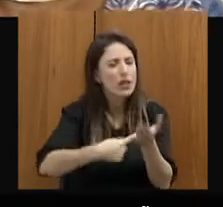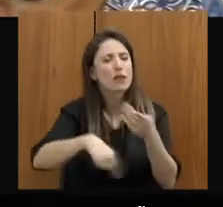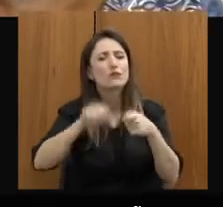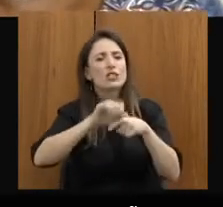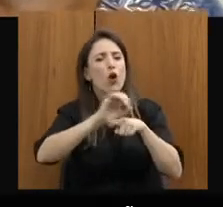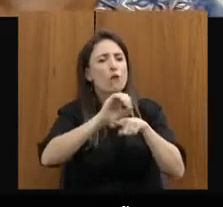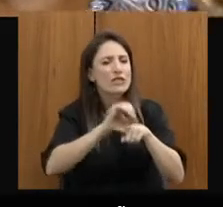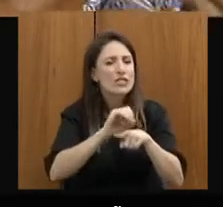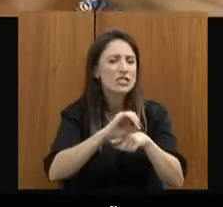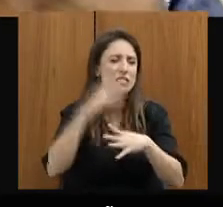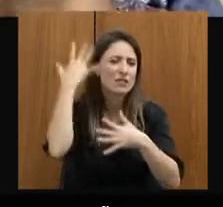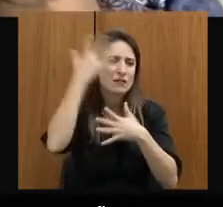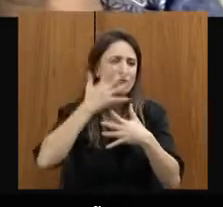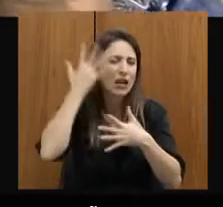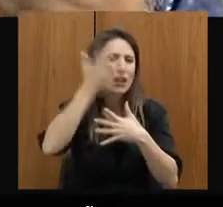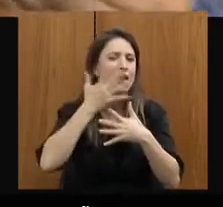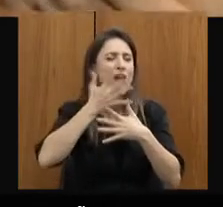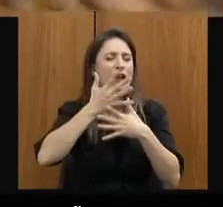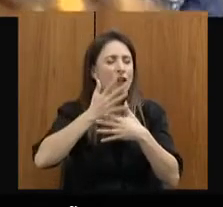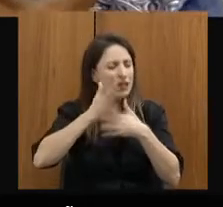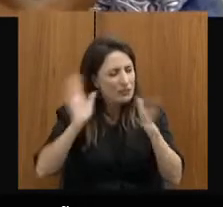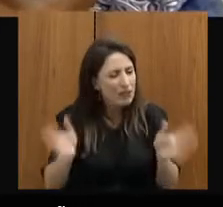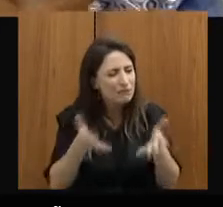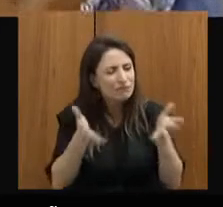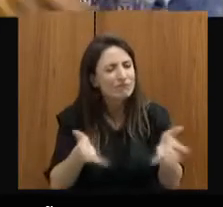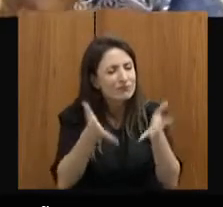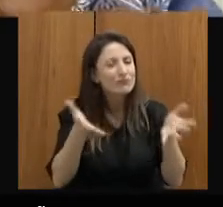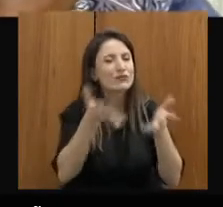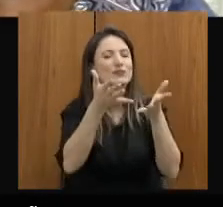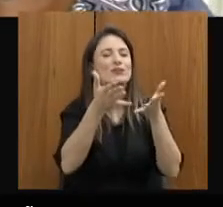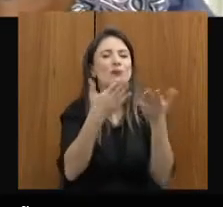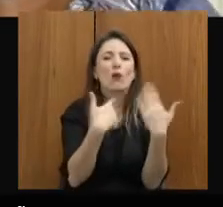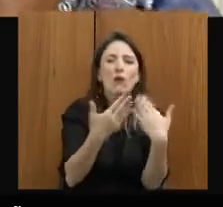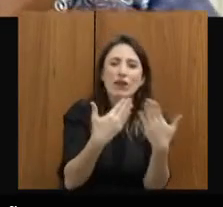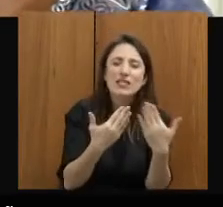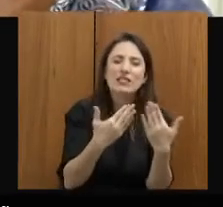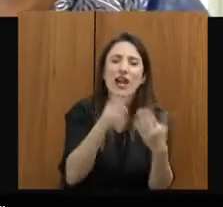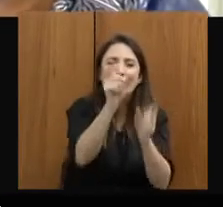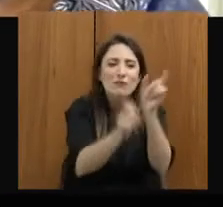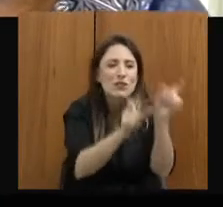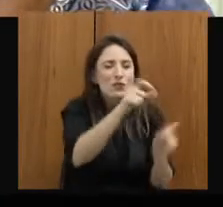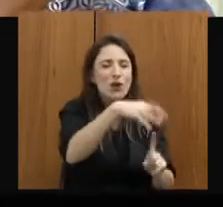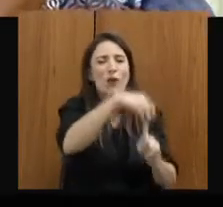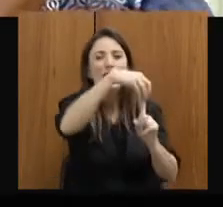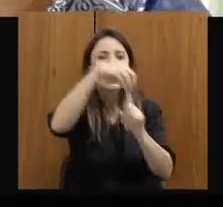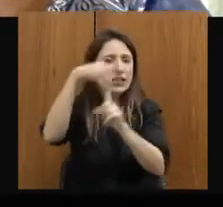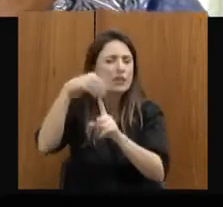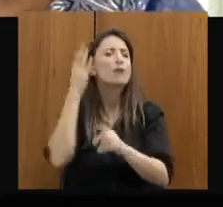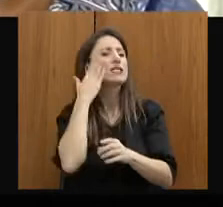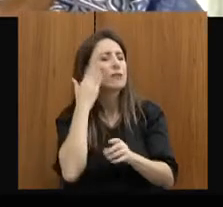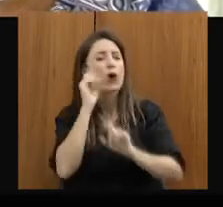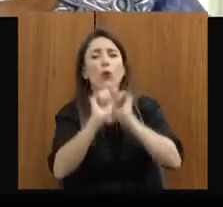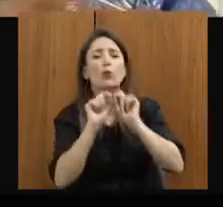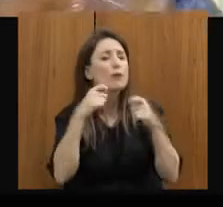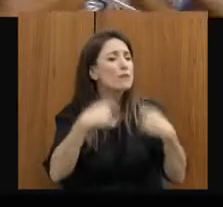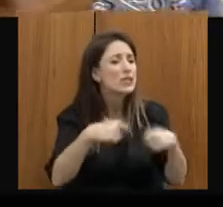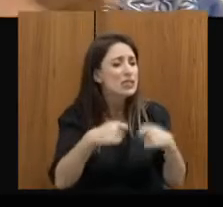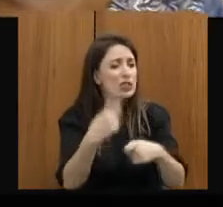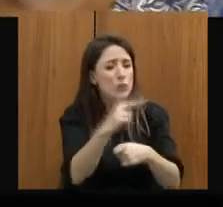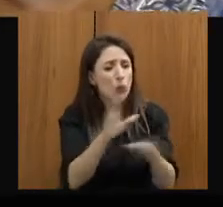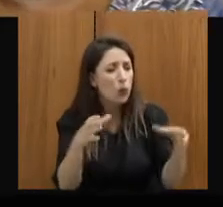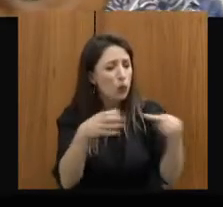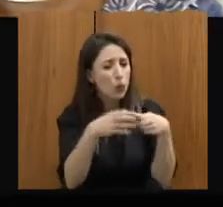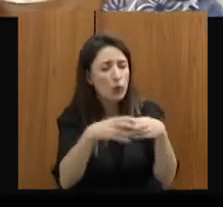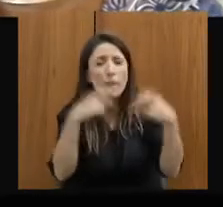é e assinando a forma o que elas pretendiam o que ela queriam o que elas demandavam e